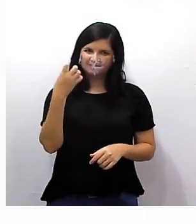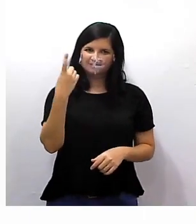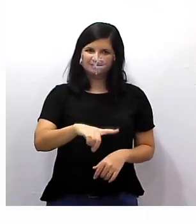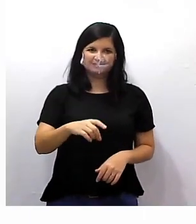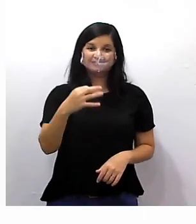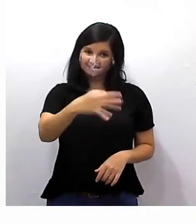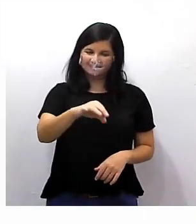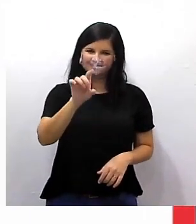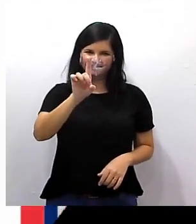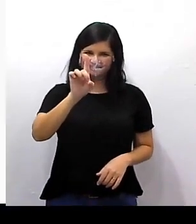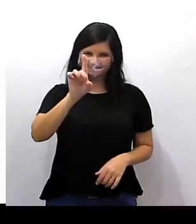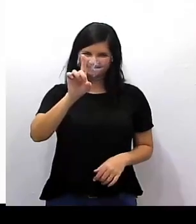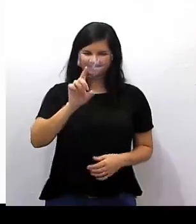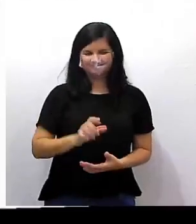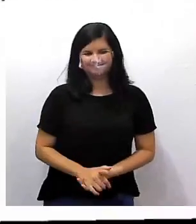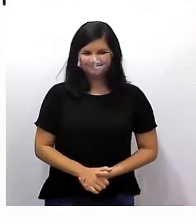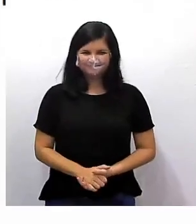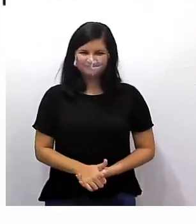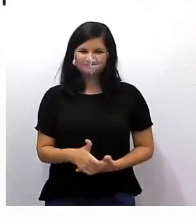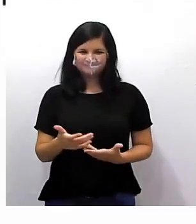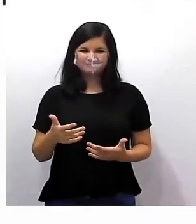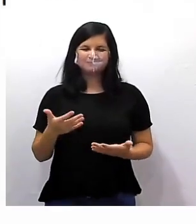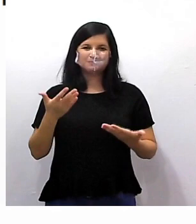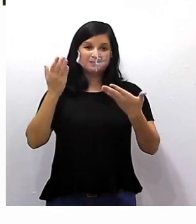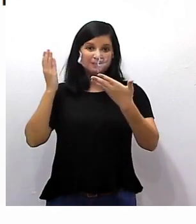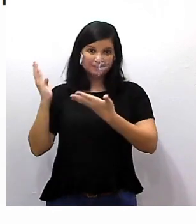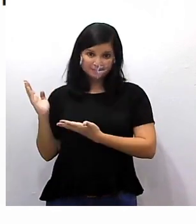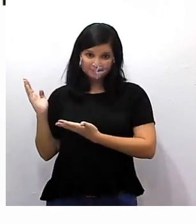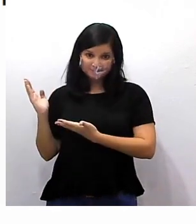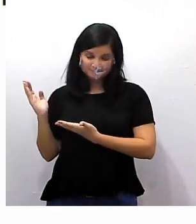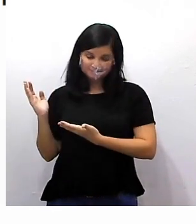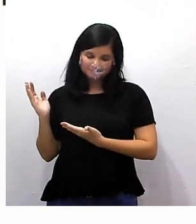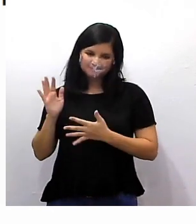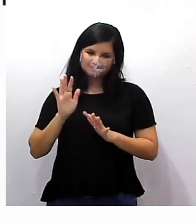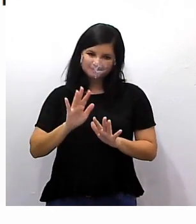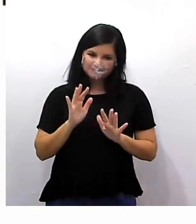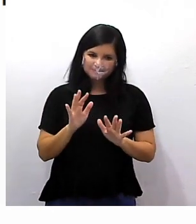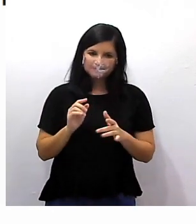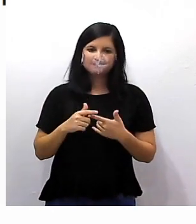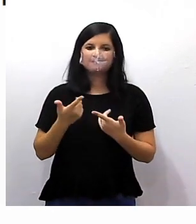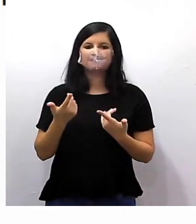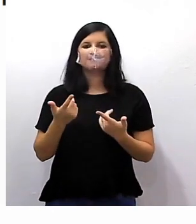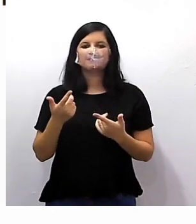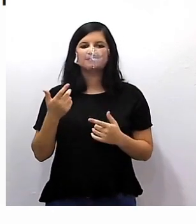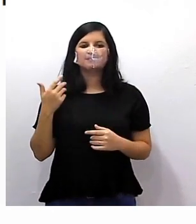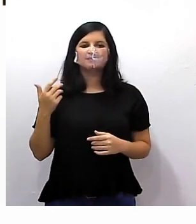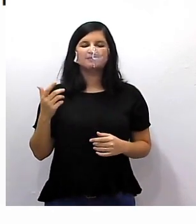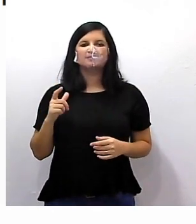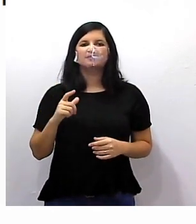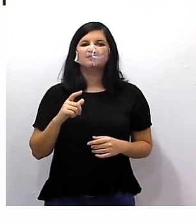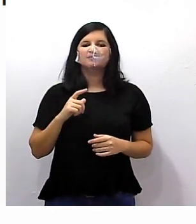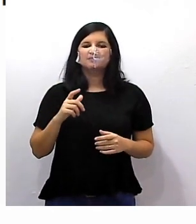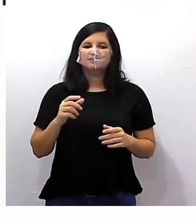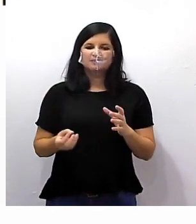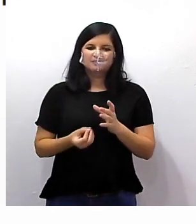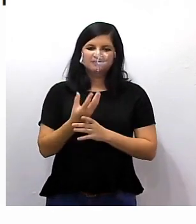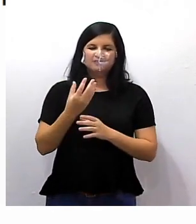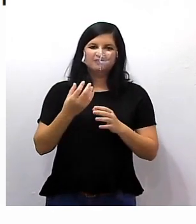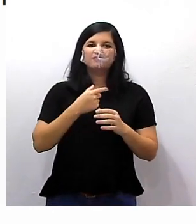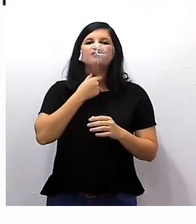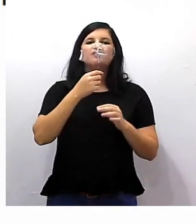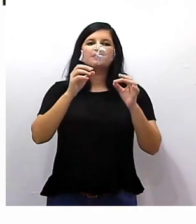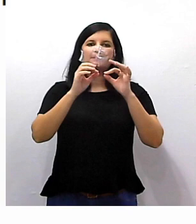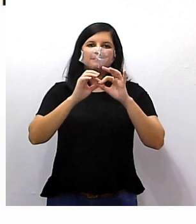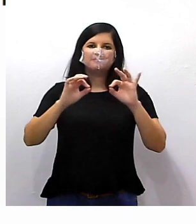letra D mesmo, ok? Próxima questão a gente tem lá, ó. Do the passive voice of the sentences, né? Forme a voz